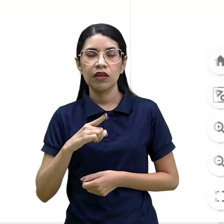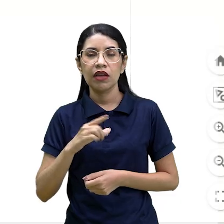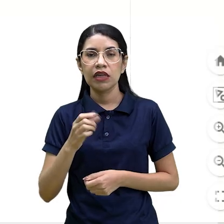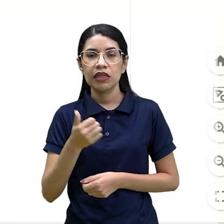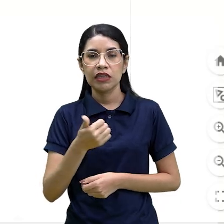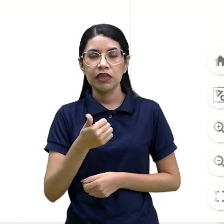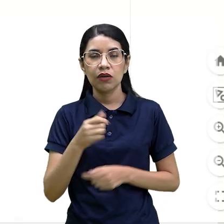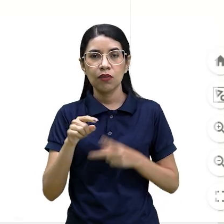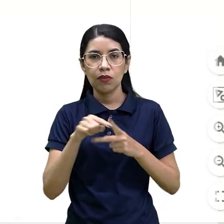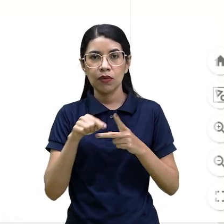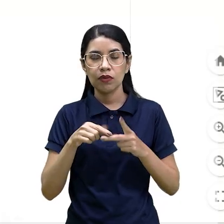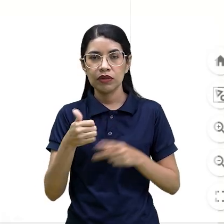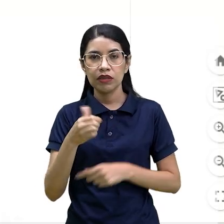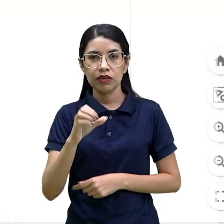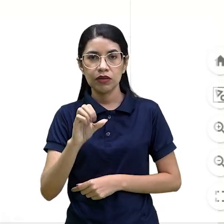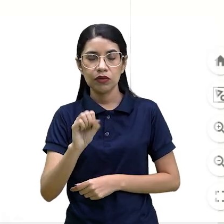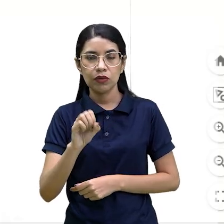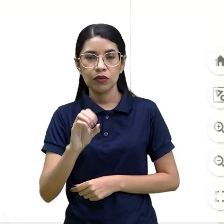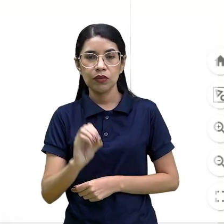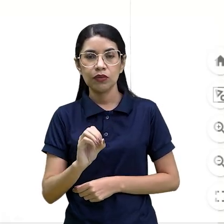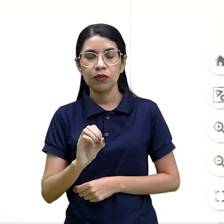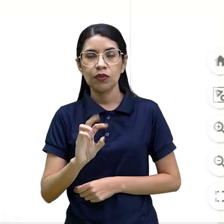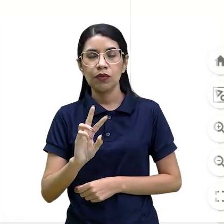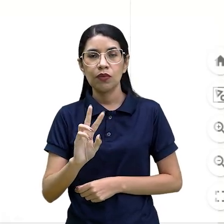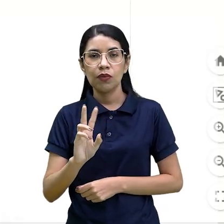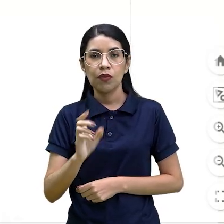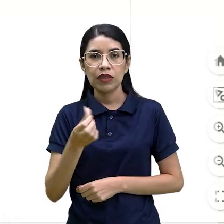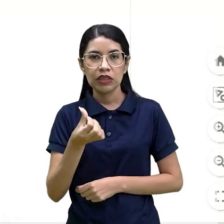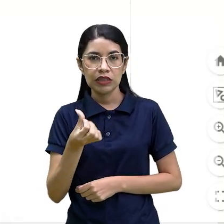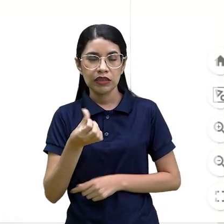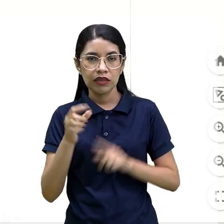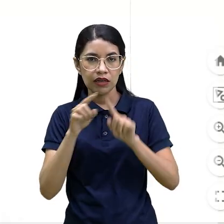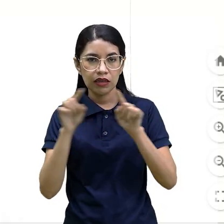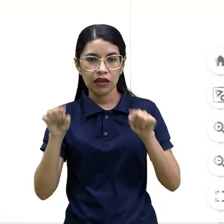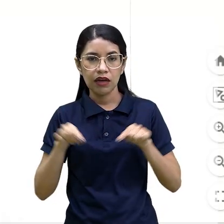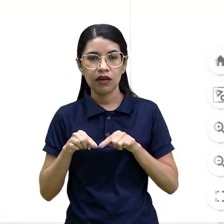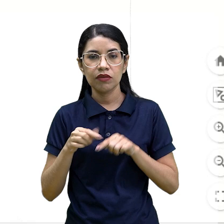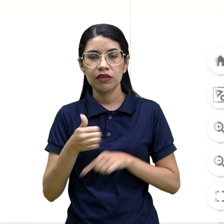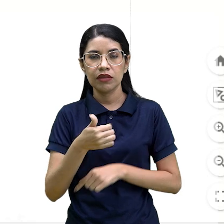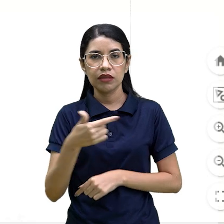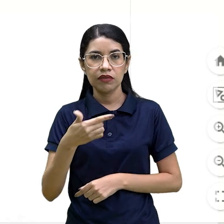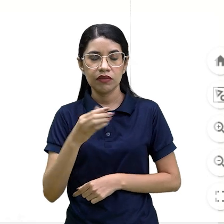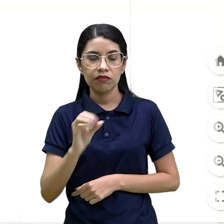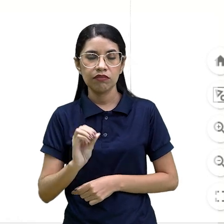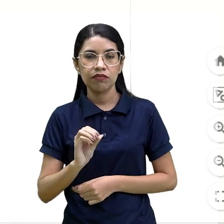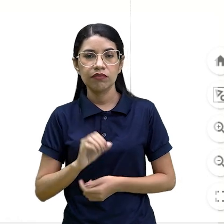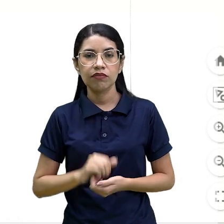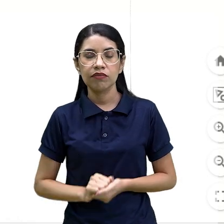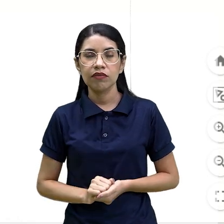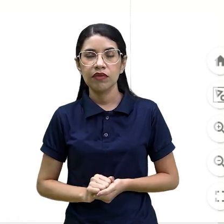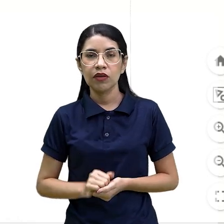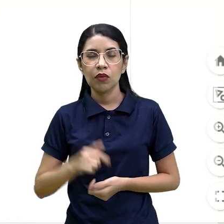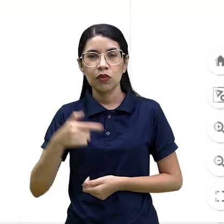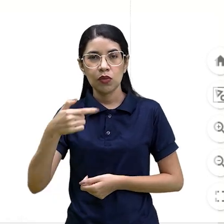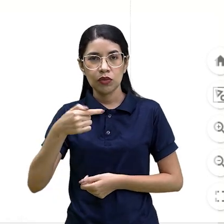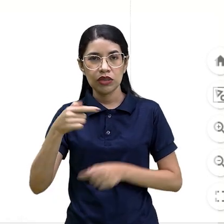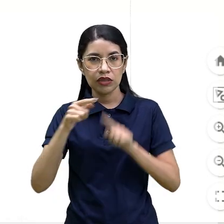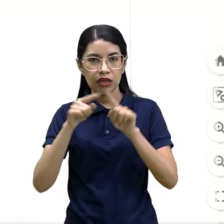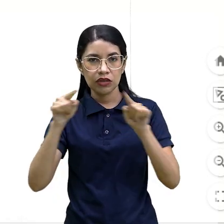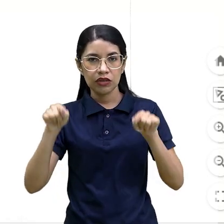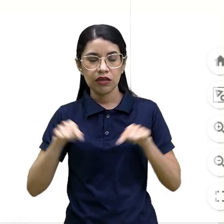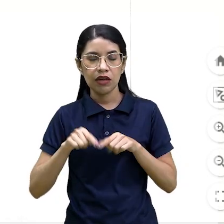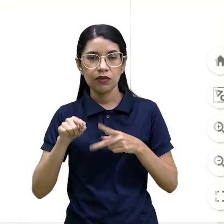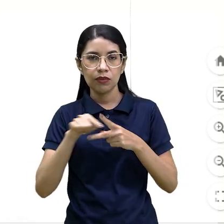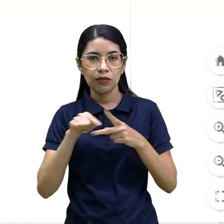108 graus. O hexágono, cada ângulo vai medir 120 graus. O heptágono, cada ângulo